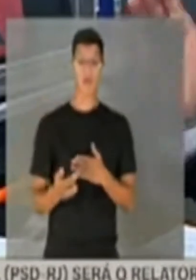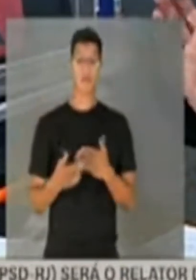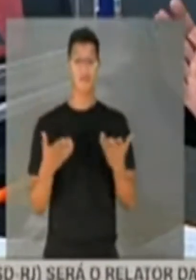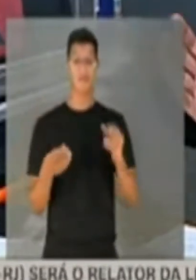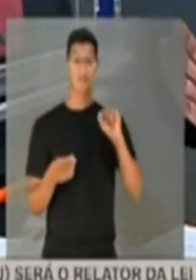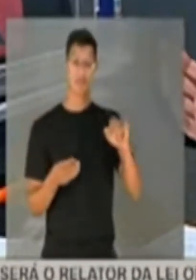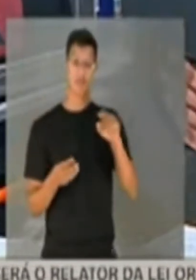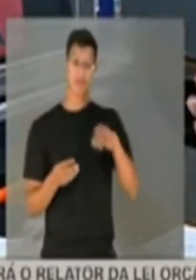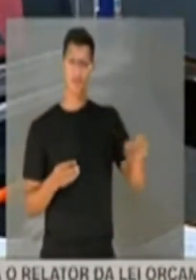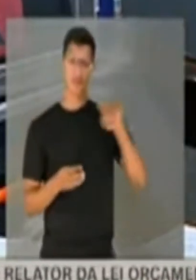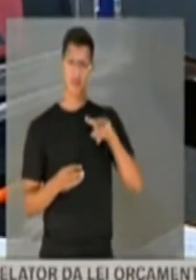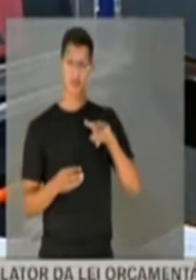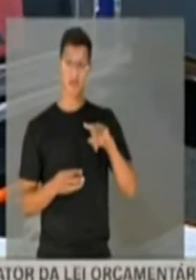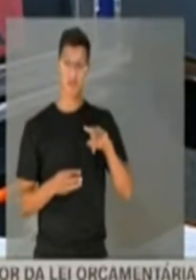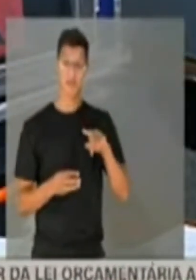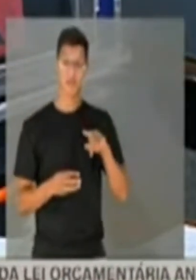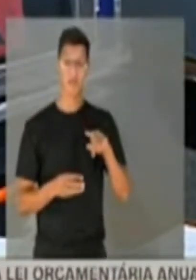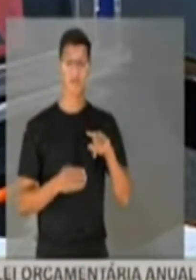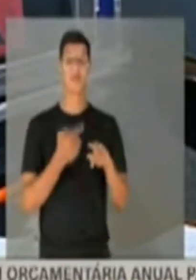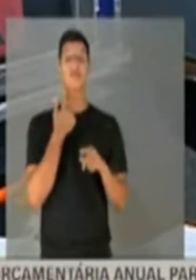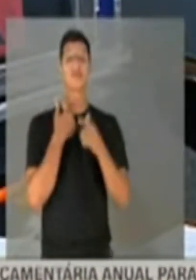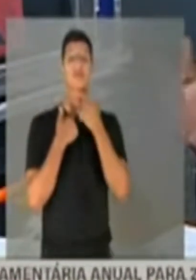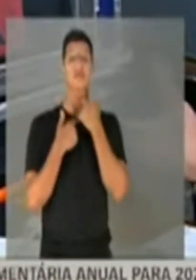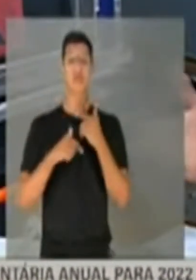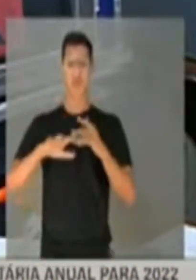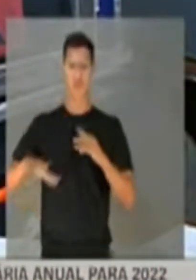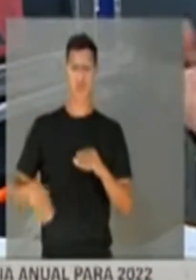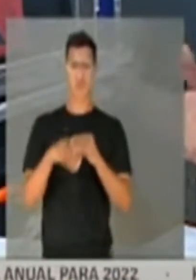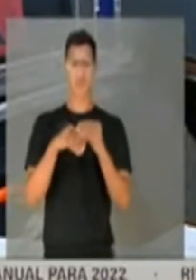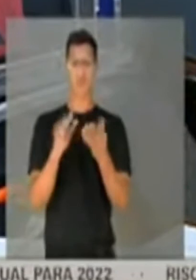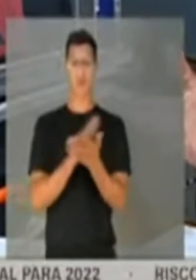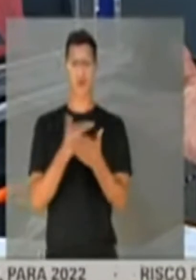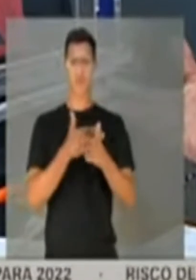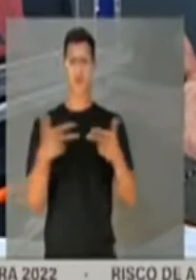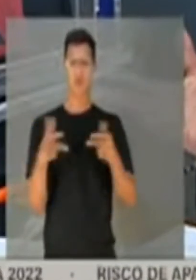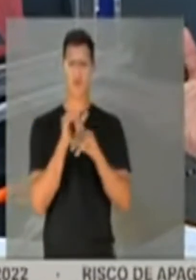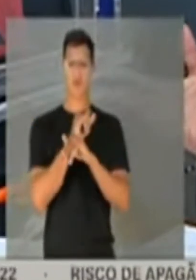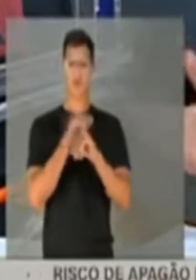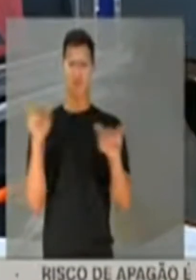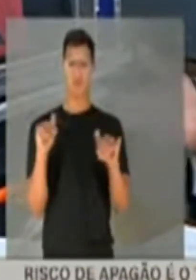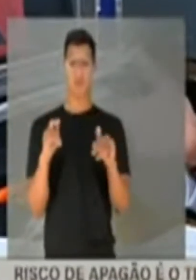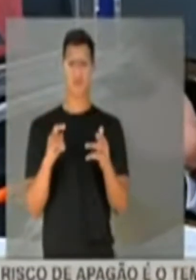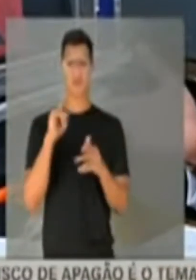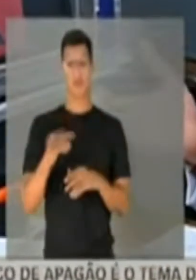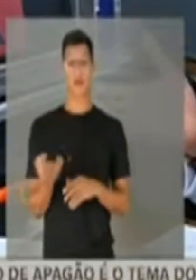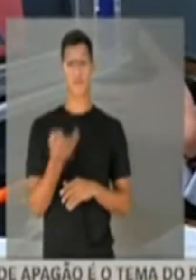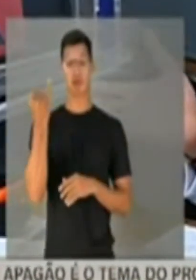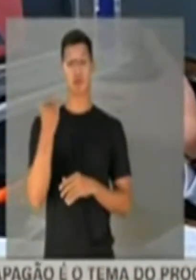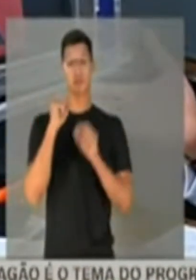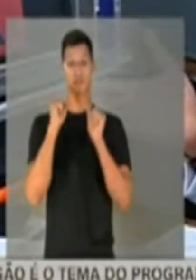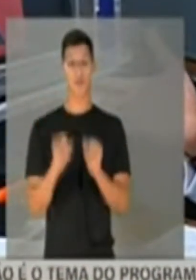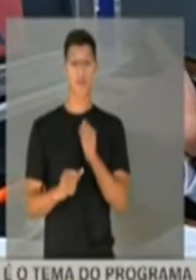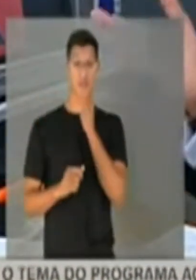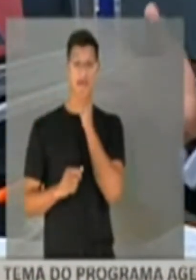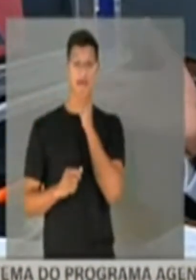Então, se Vossa Senhoria deseja retificar alguma coisa do que disse, é importante que possa